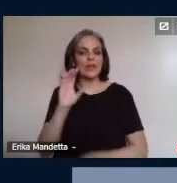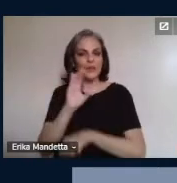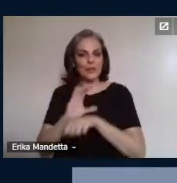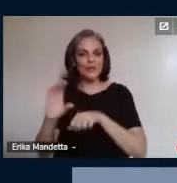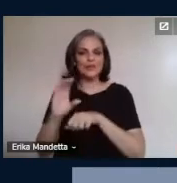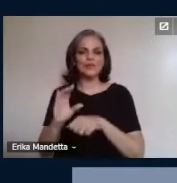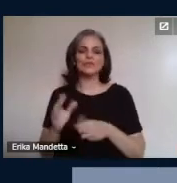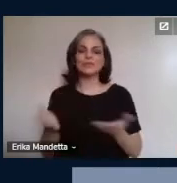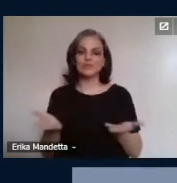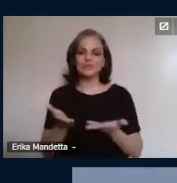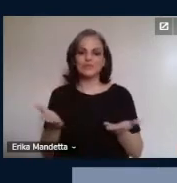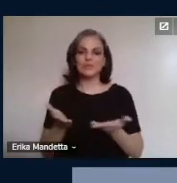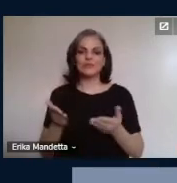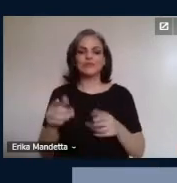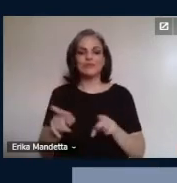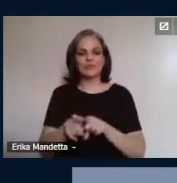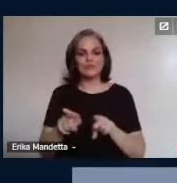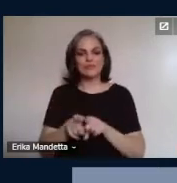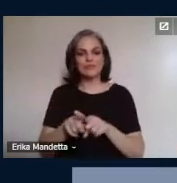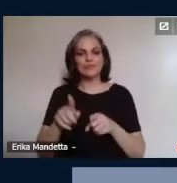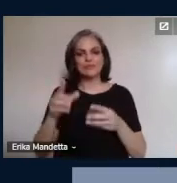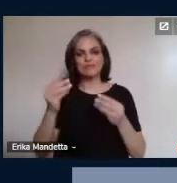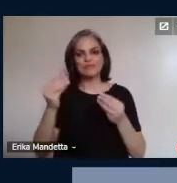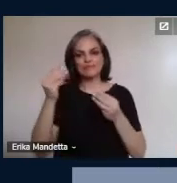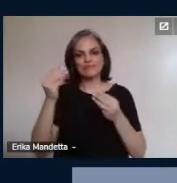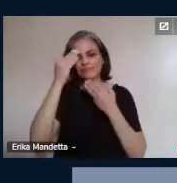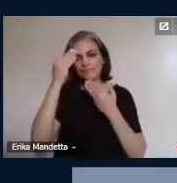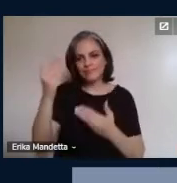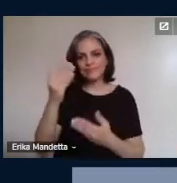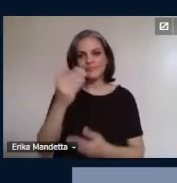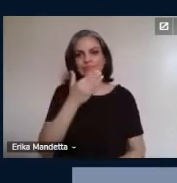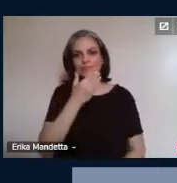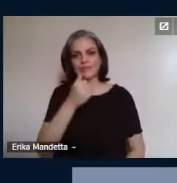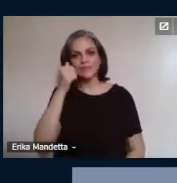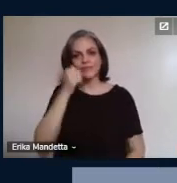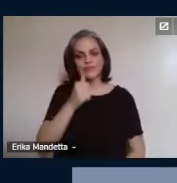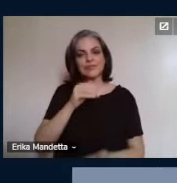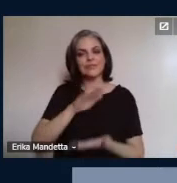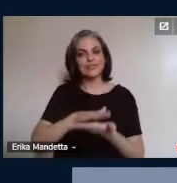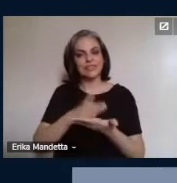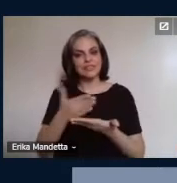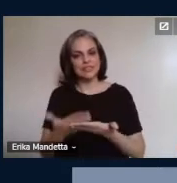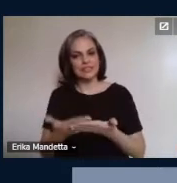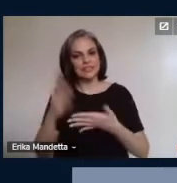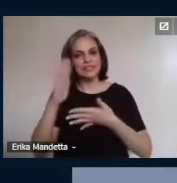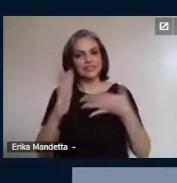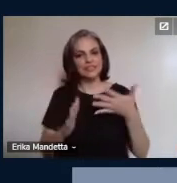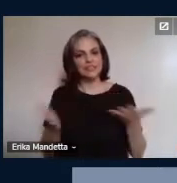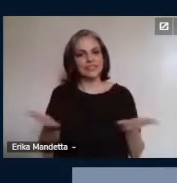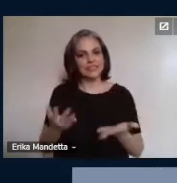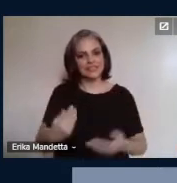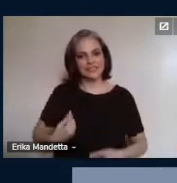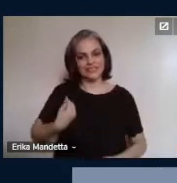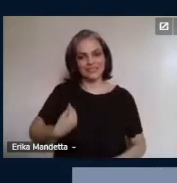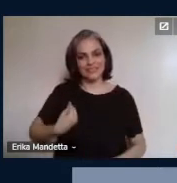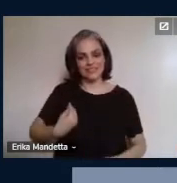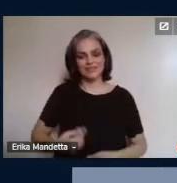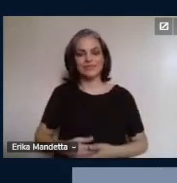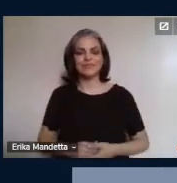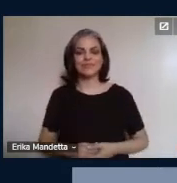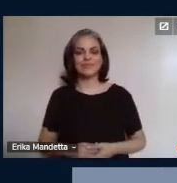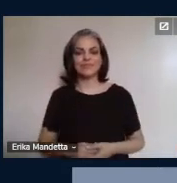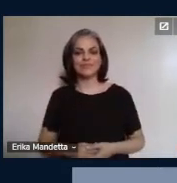agradecer também muito os e as intérpretes de Libras que estão aqui presentes e